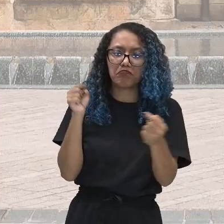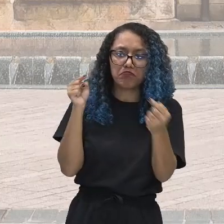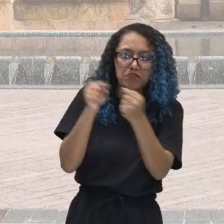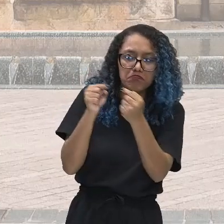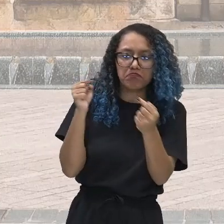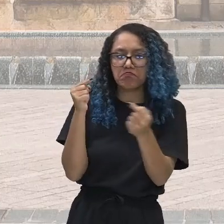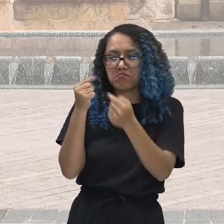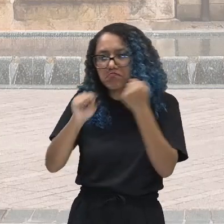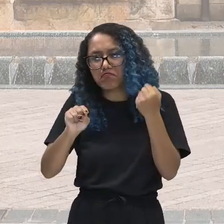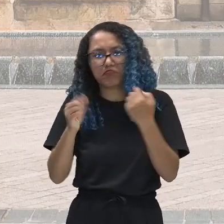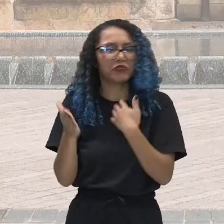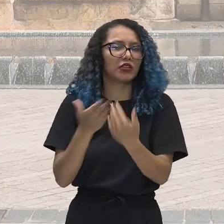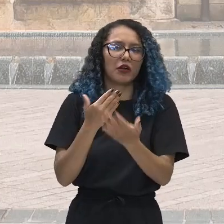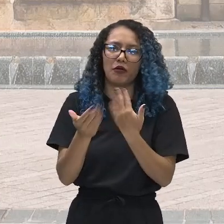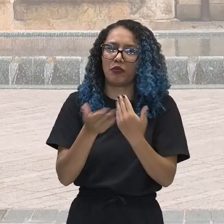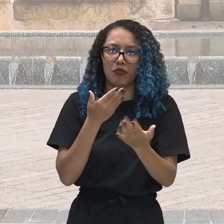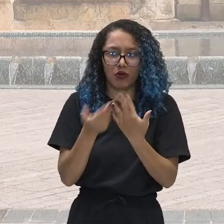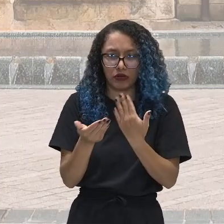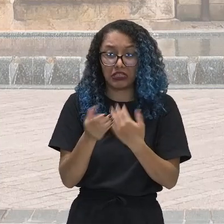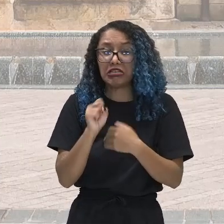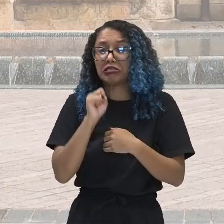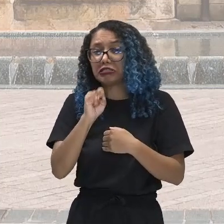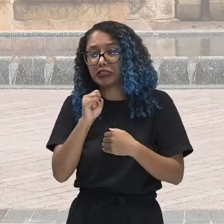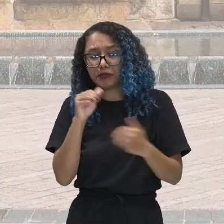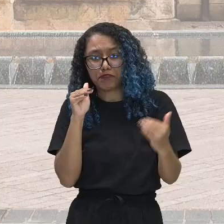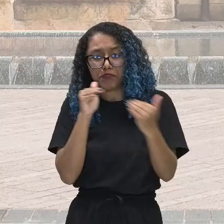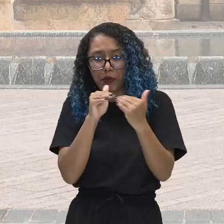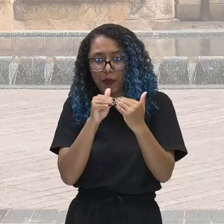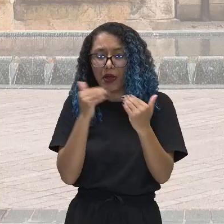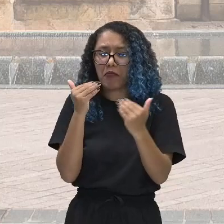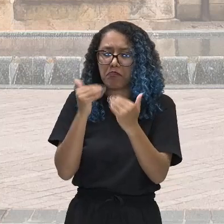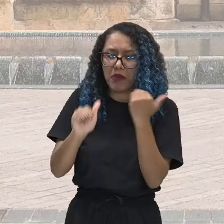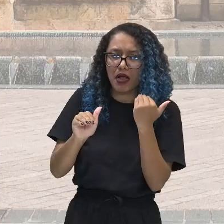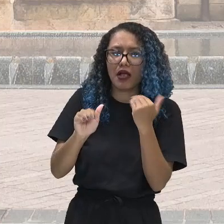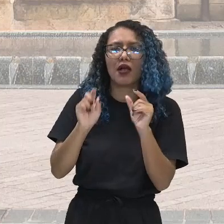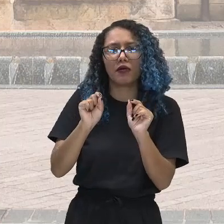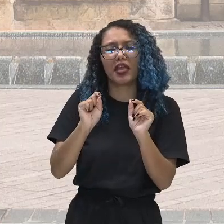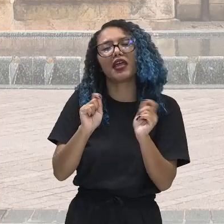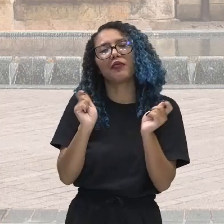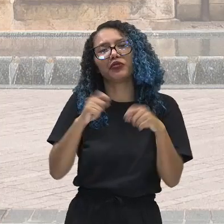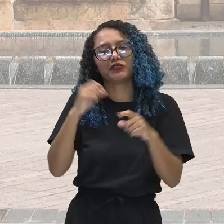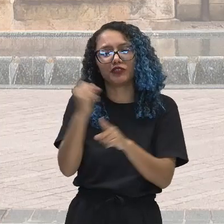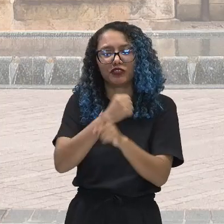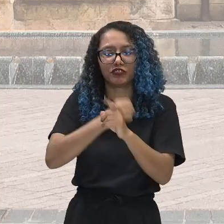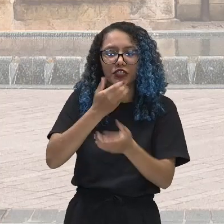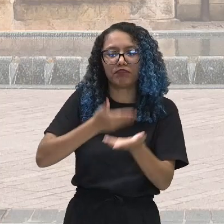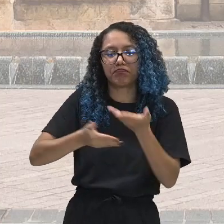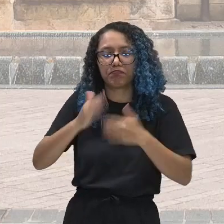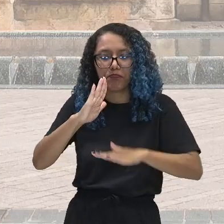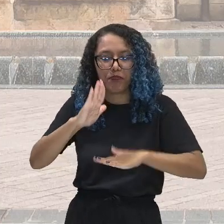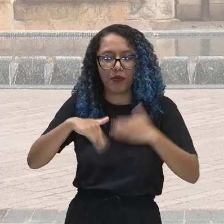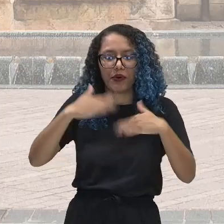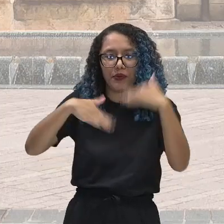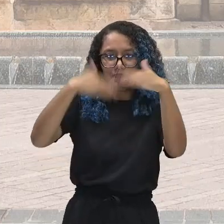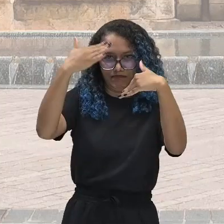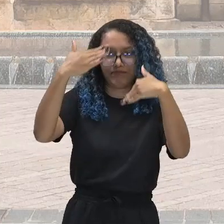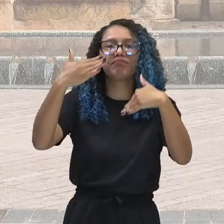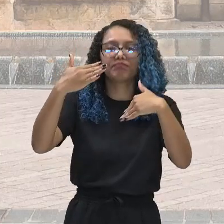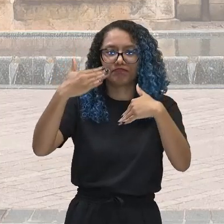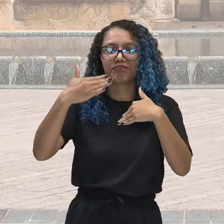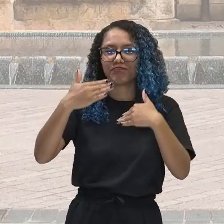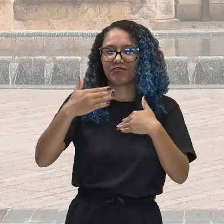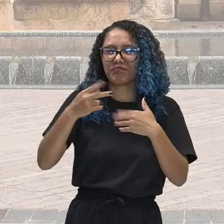partir dessa concordância ou discordância, a sociologia vai se desenvolvendo. Olha